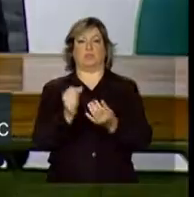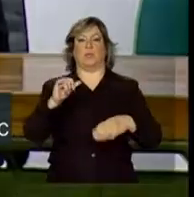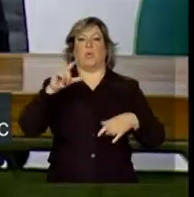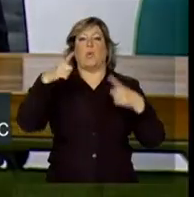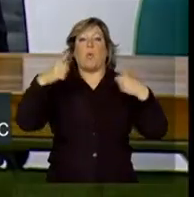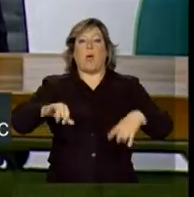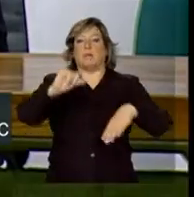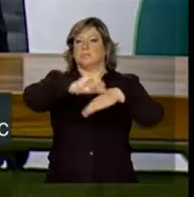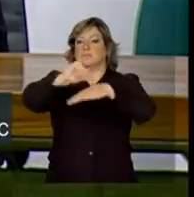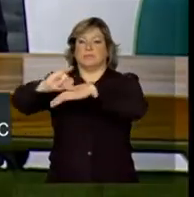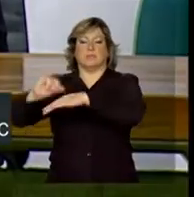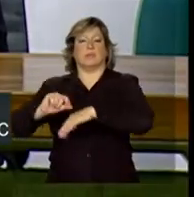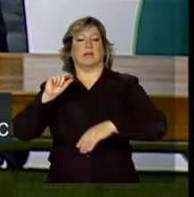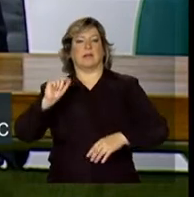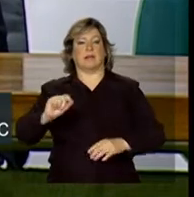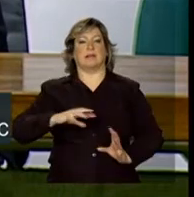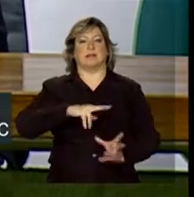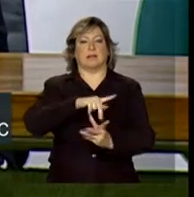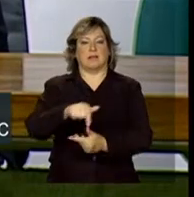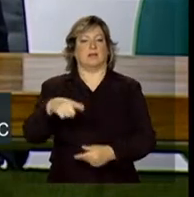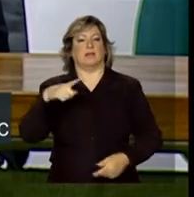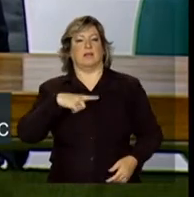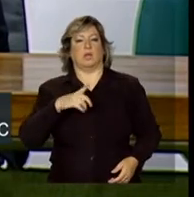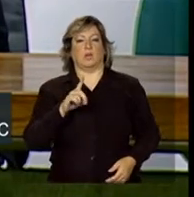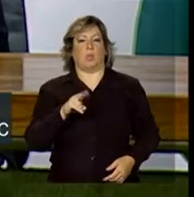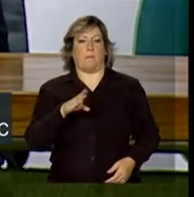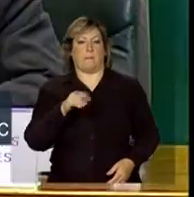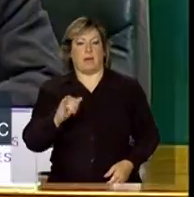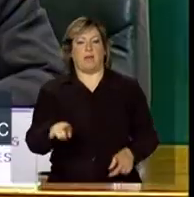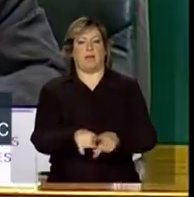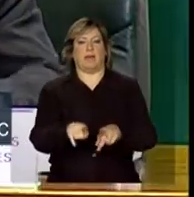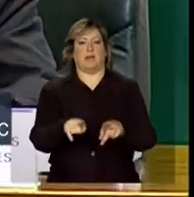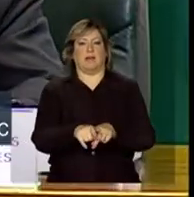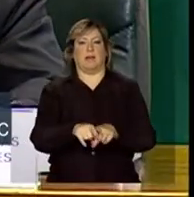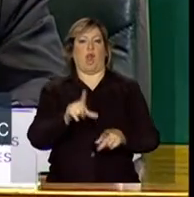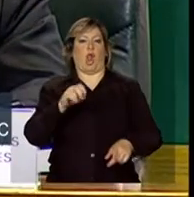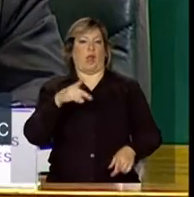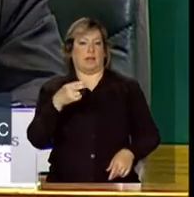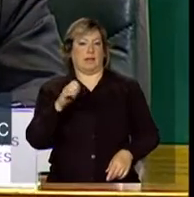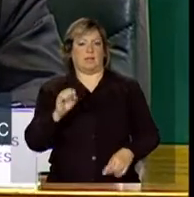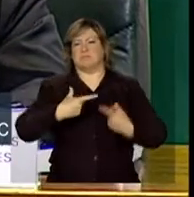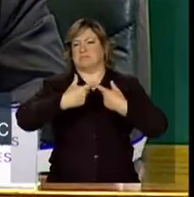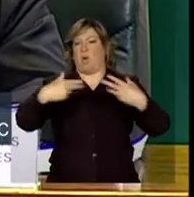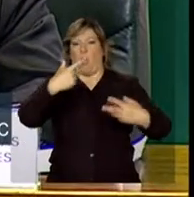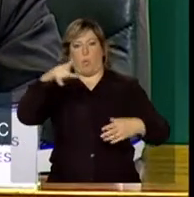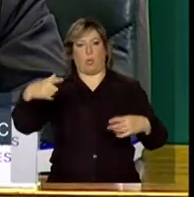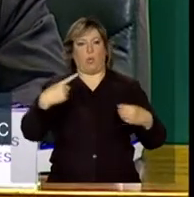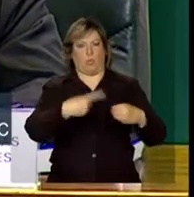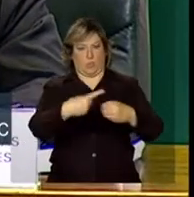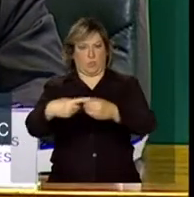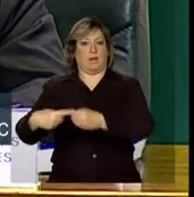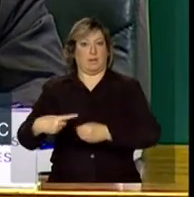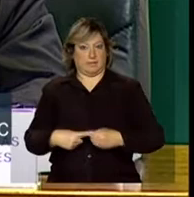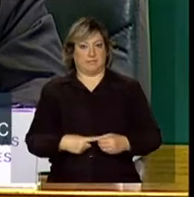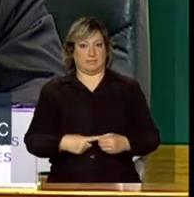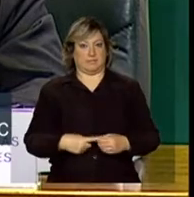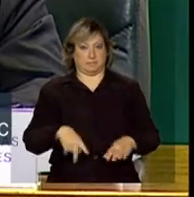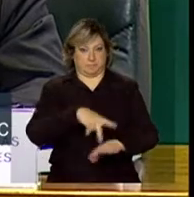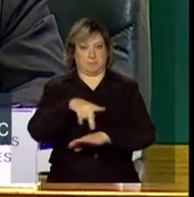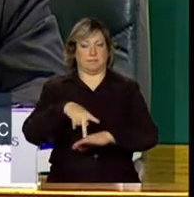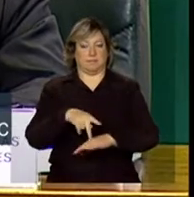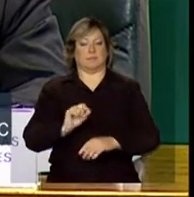tão importantes como Singapura Xangai Dubai e Londres em 2013